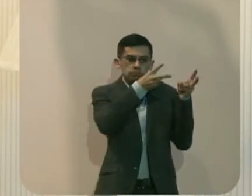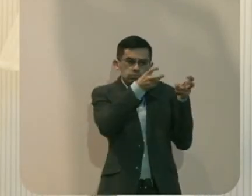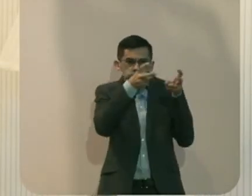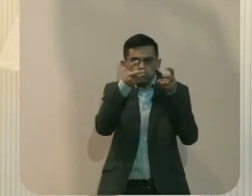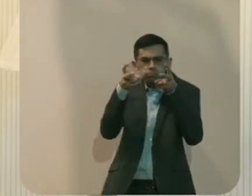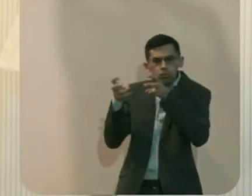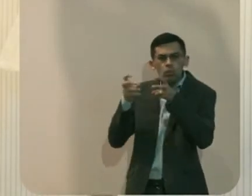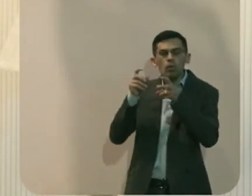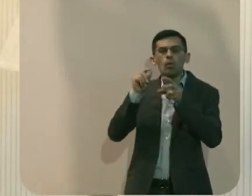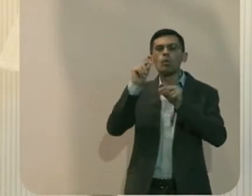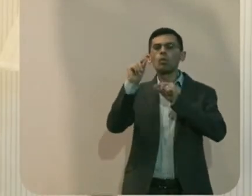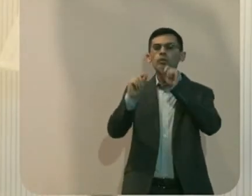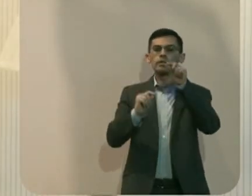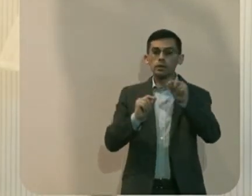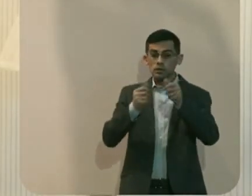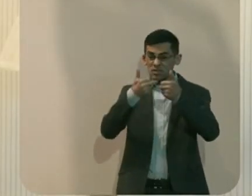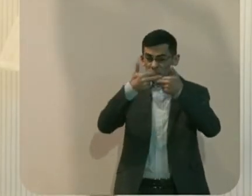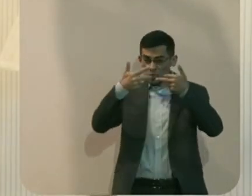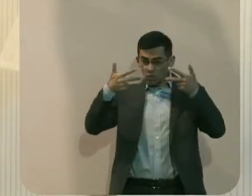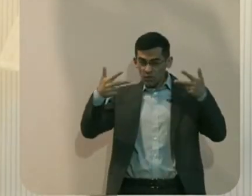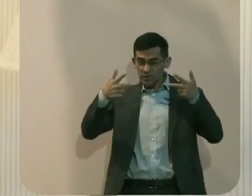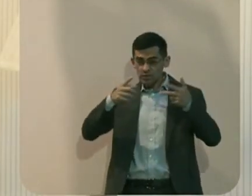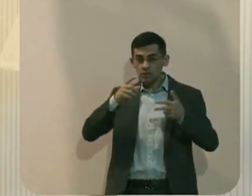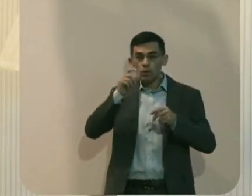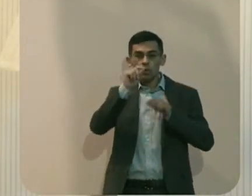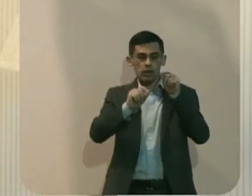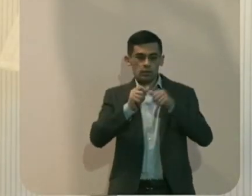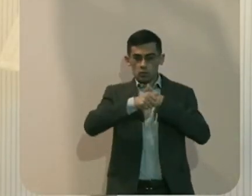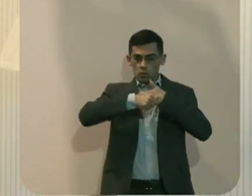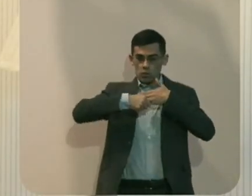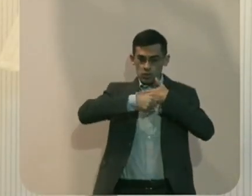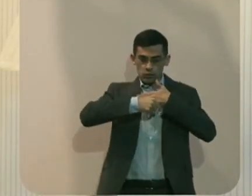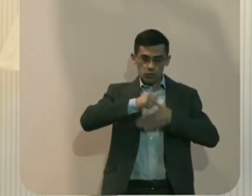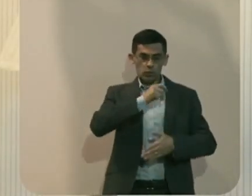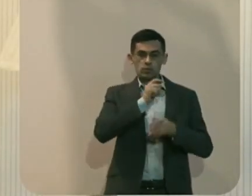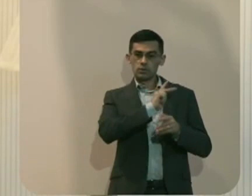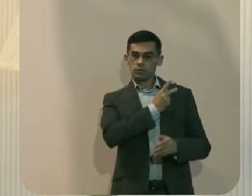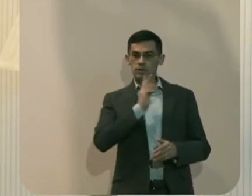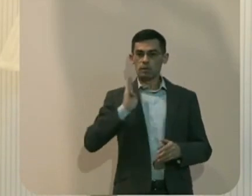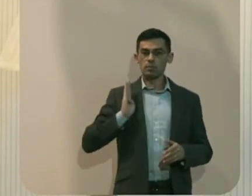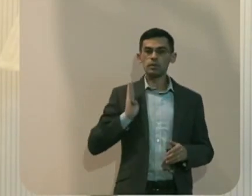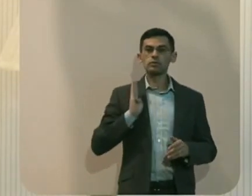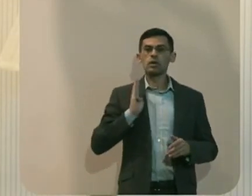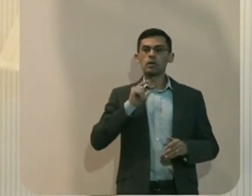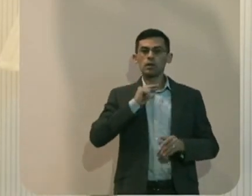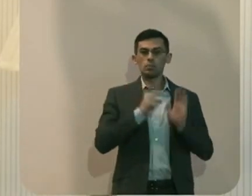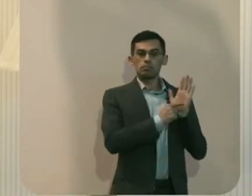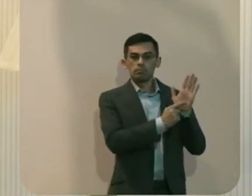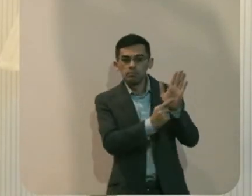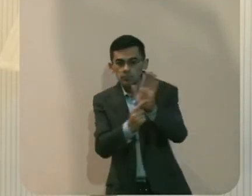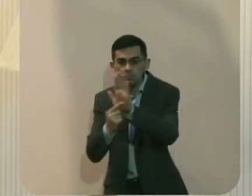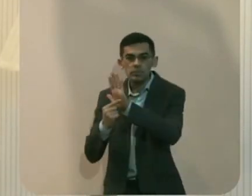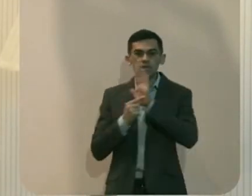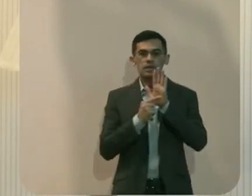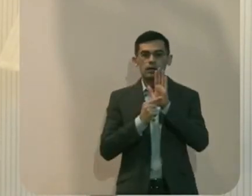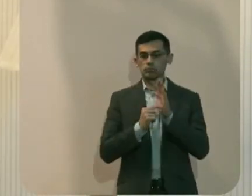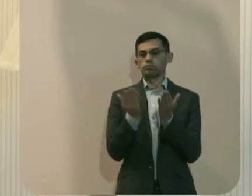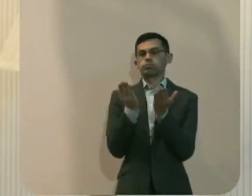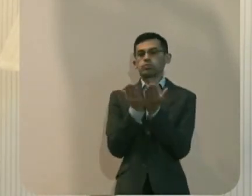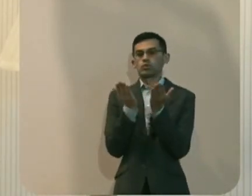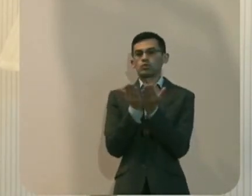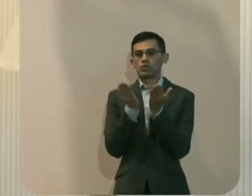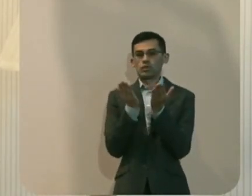perspectiva de quais eram os recursos que o autor de Hebreus tinha para apresentar para aqueles